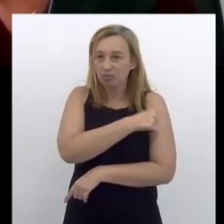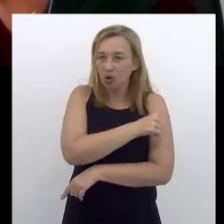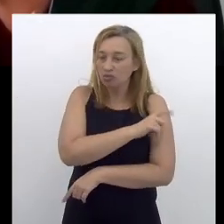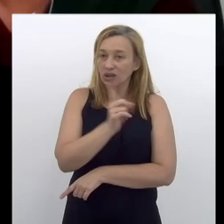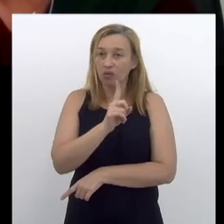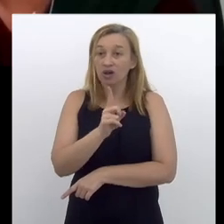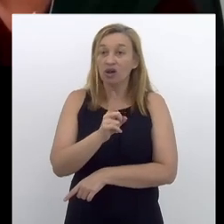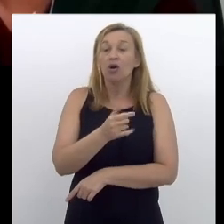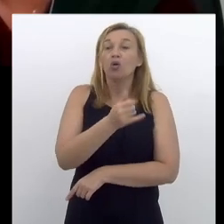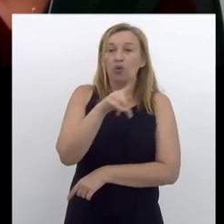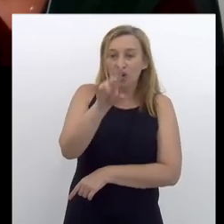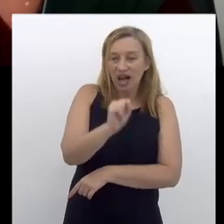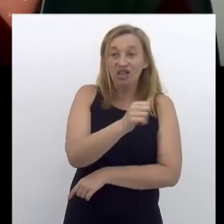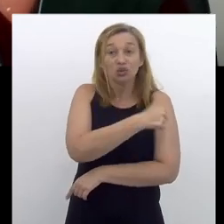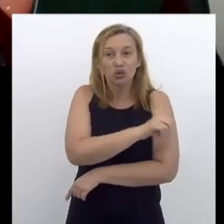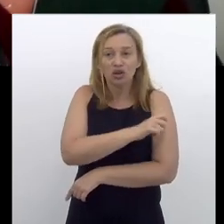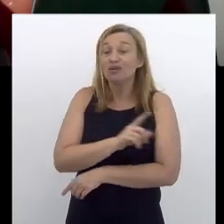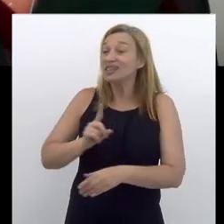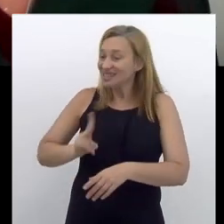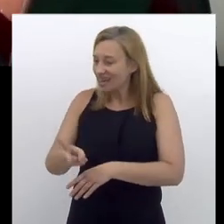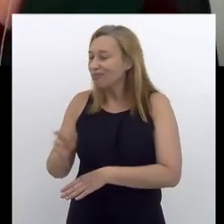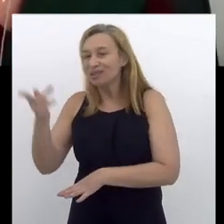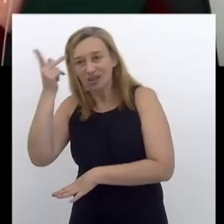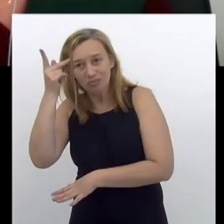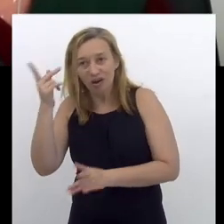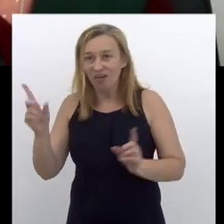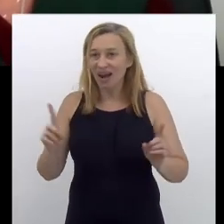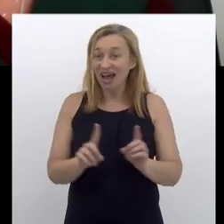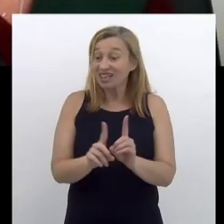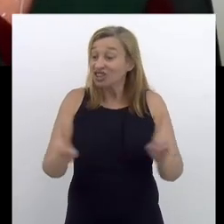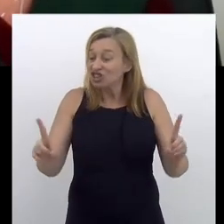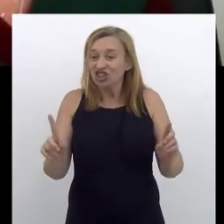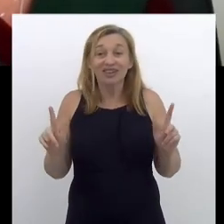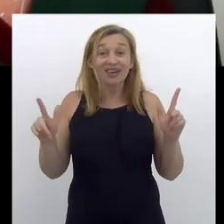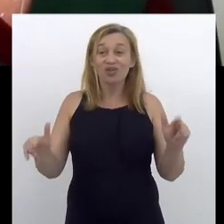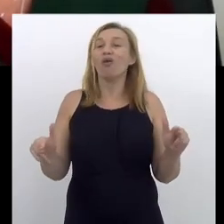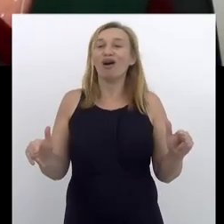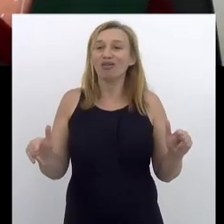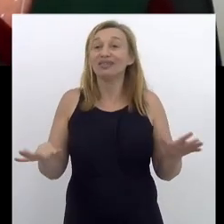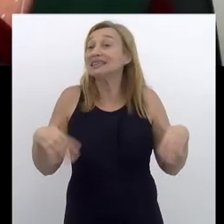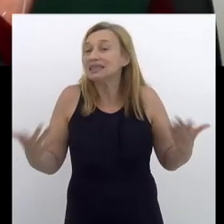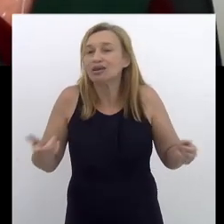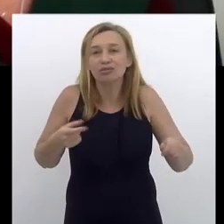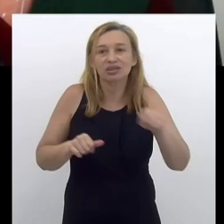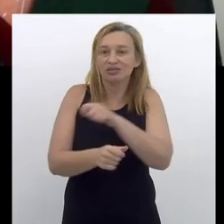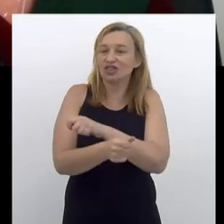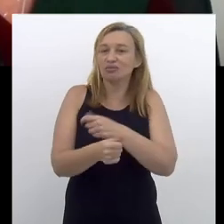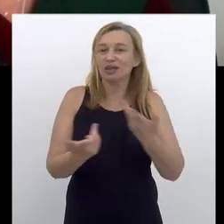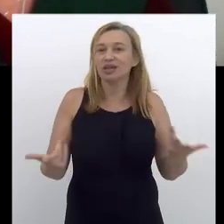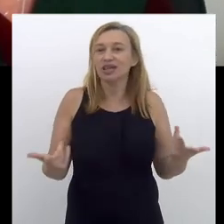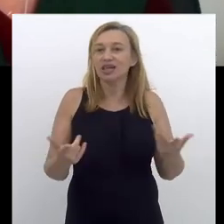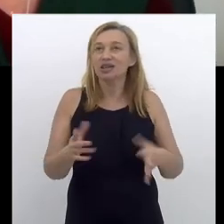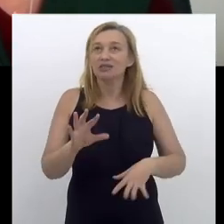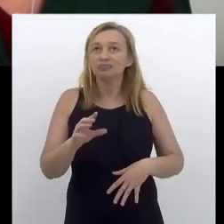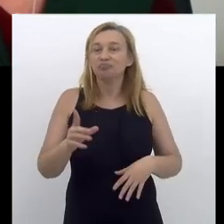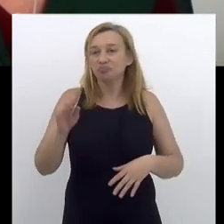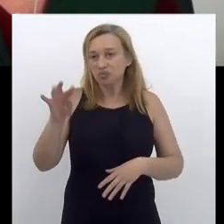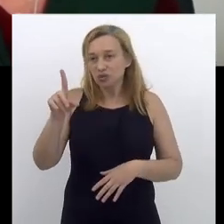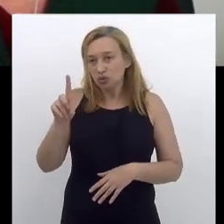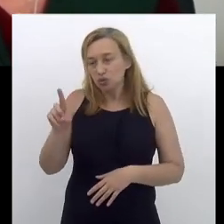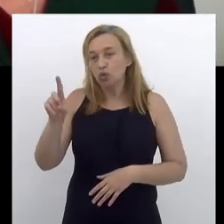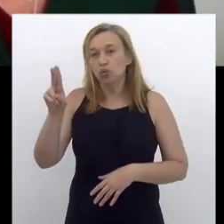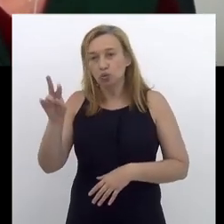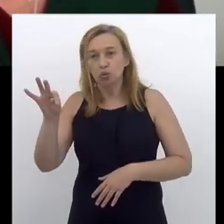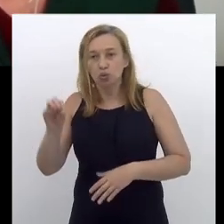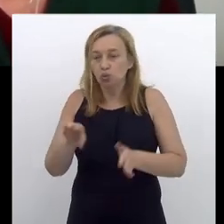Não, apesar de gás do Rio, sempre tem ido para São Paulo. A distância é praticamente a mesma. Então, os investimentos, inclusive do